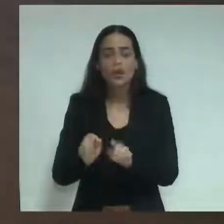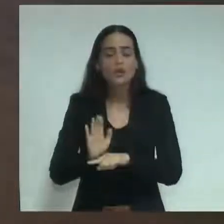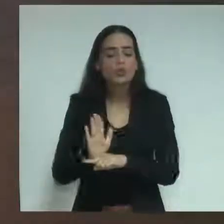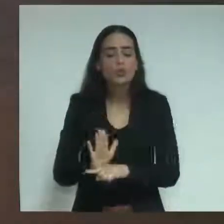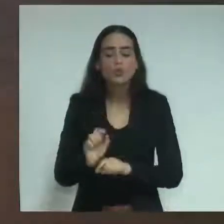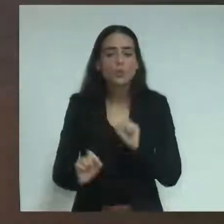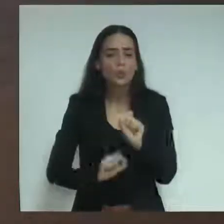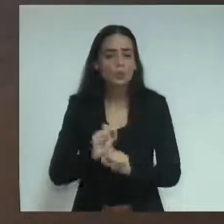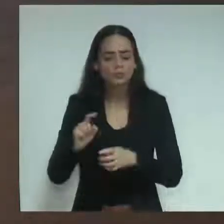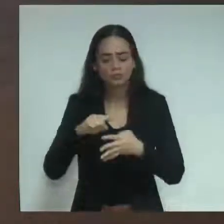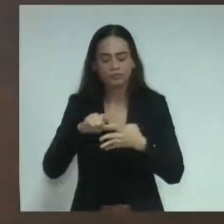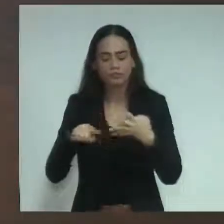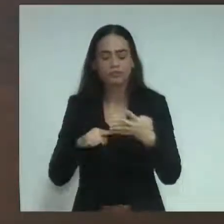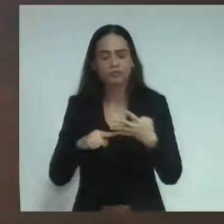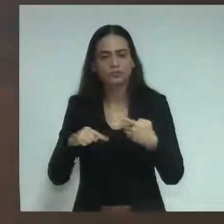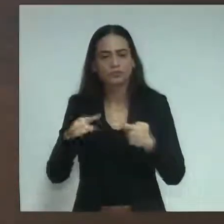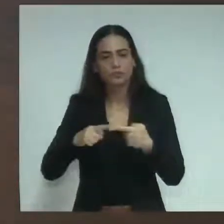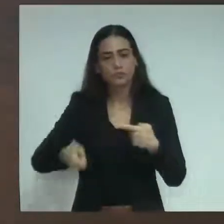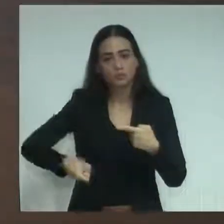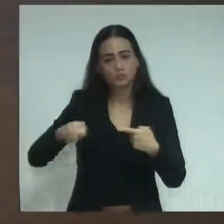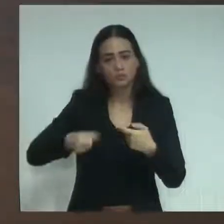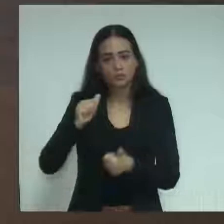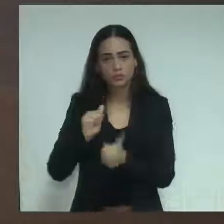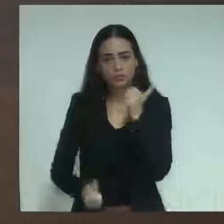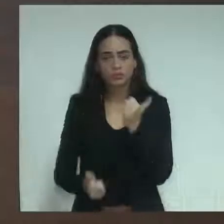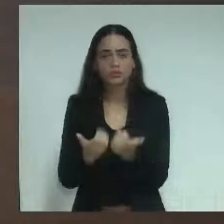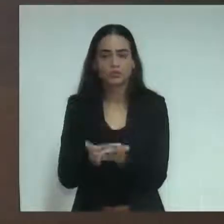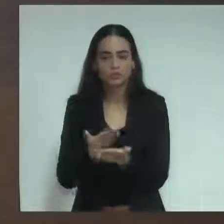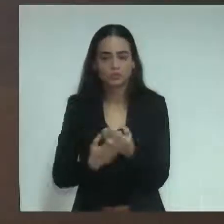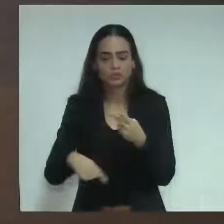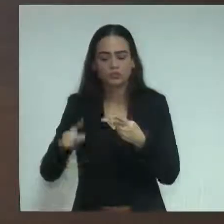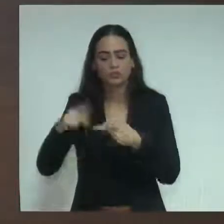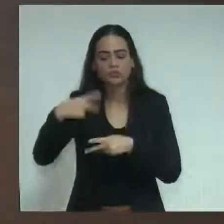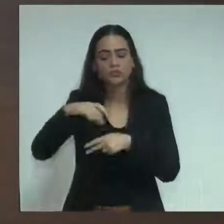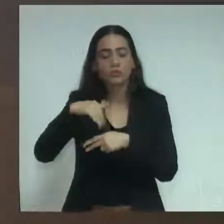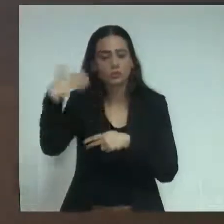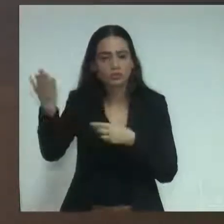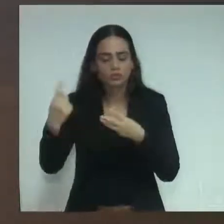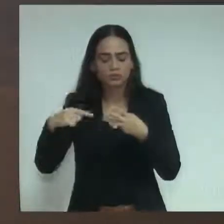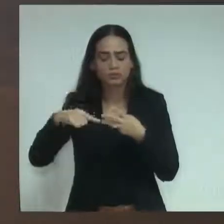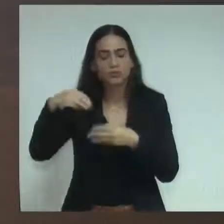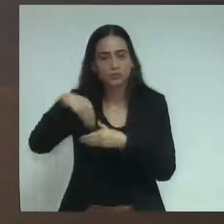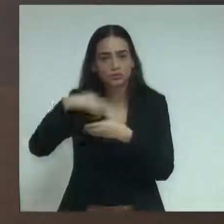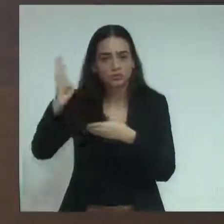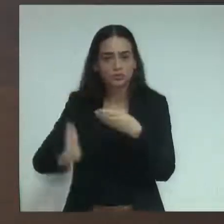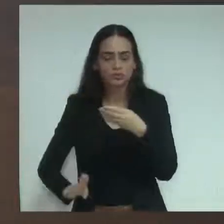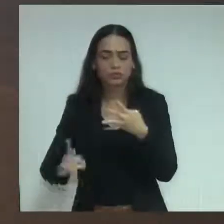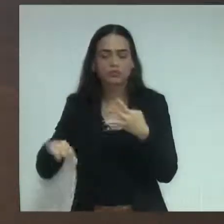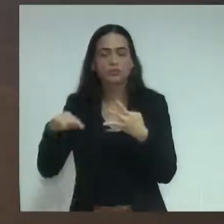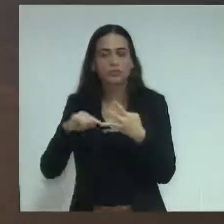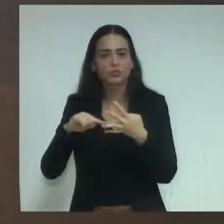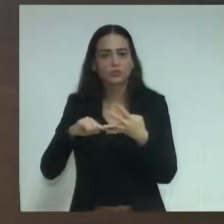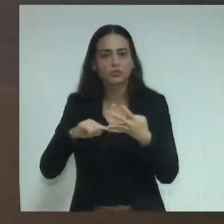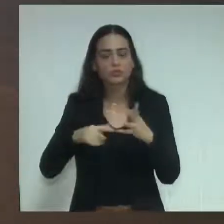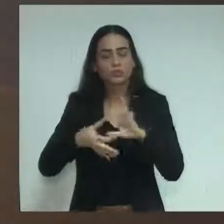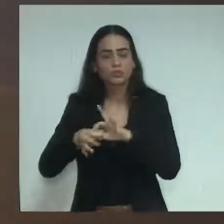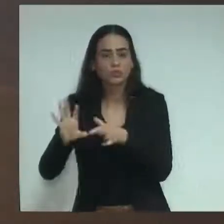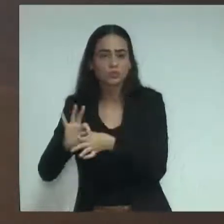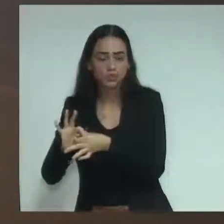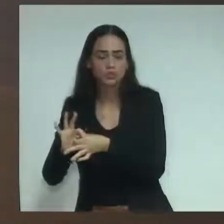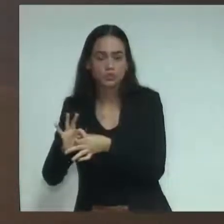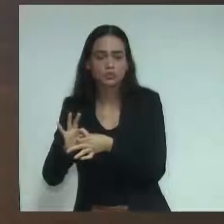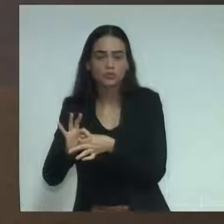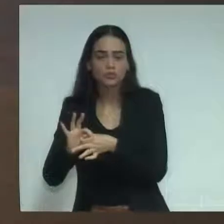4 categorias. Tem o Bolsa Atleta Estudantil, o Internacional, o Nacional e o Olímpico Paralímpico, que é